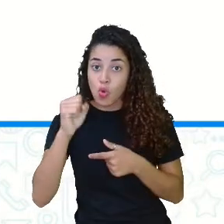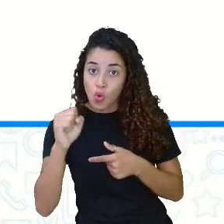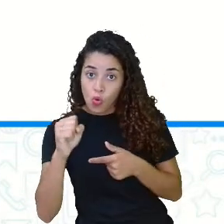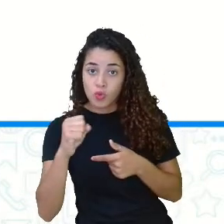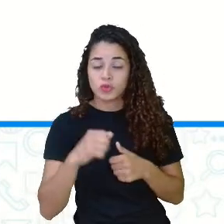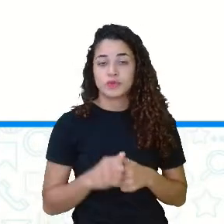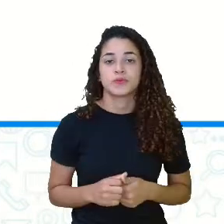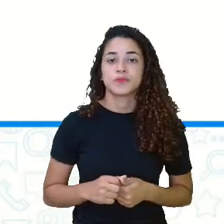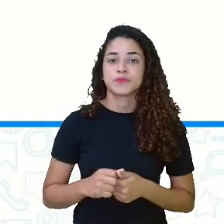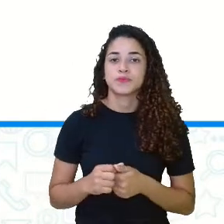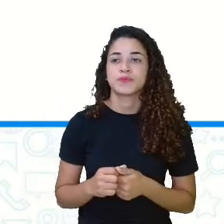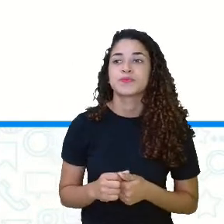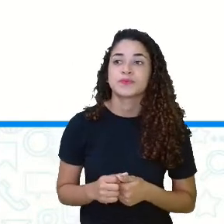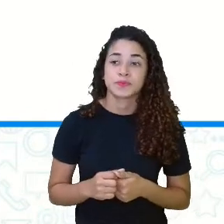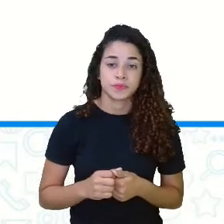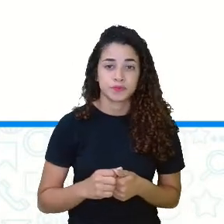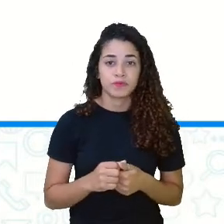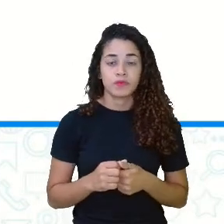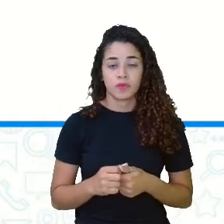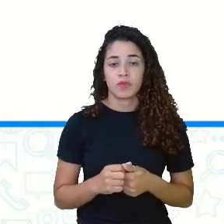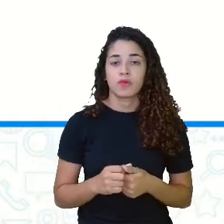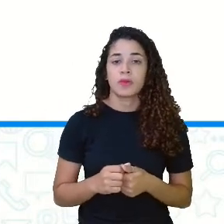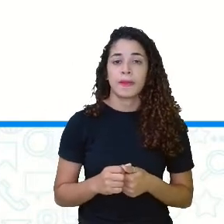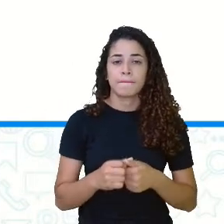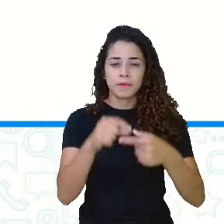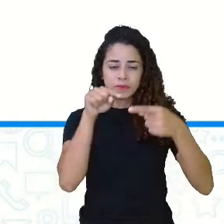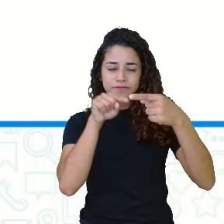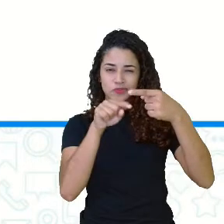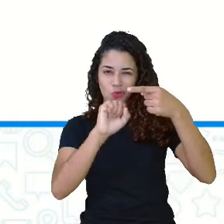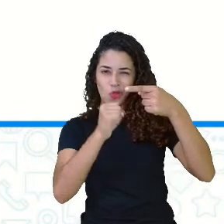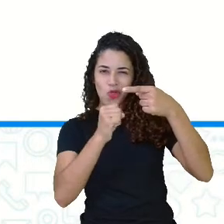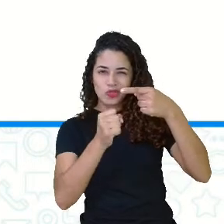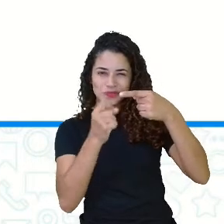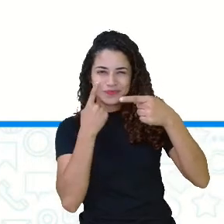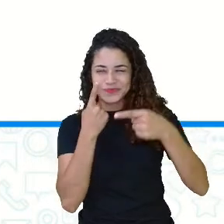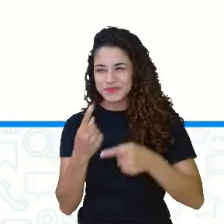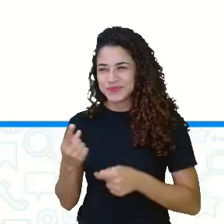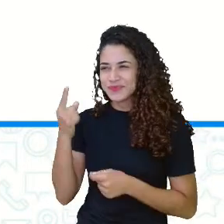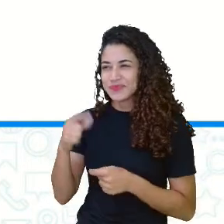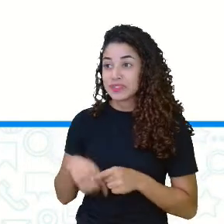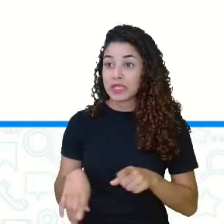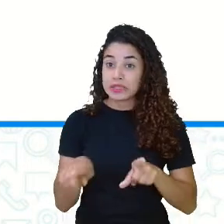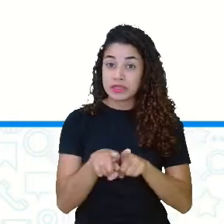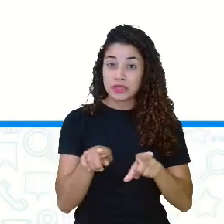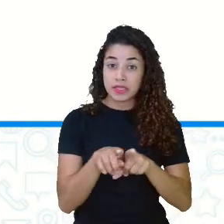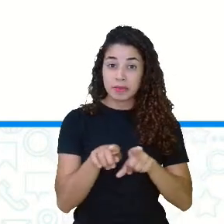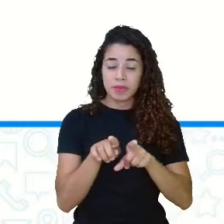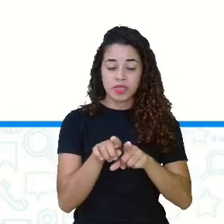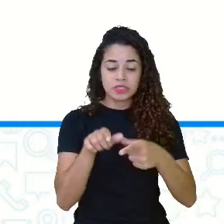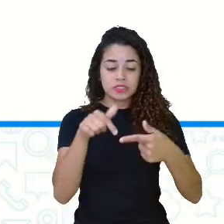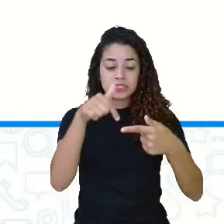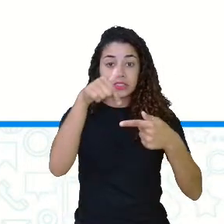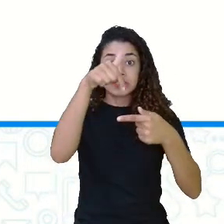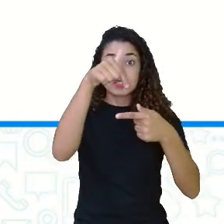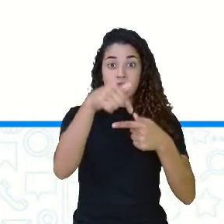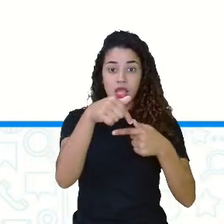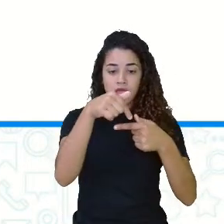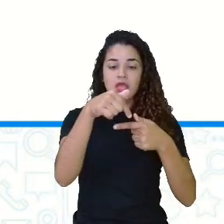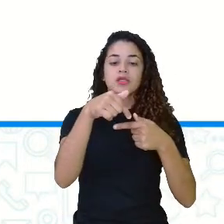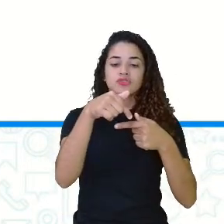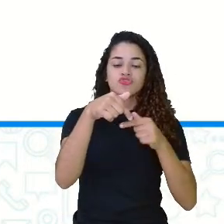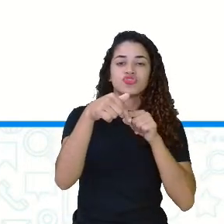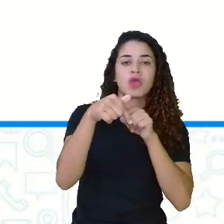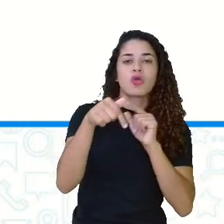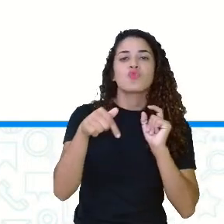me indicando isso, esse número que fica embaixo. E o 7 está indicando ainda os pedaços que eu ainda